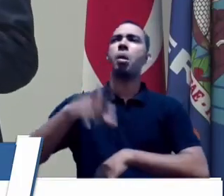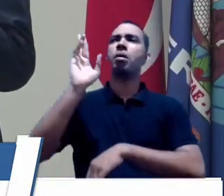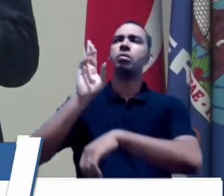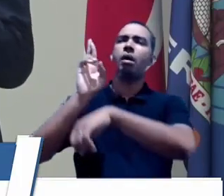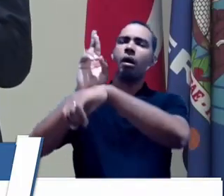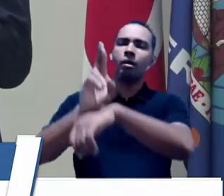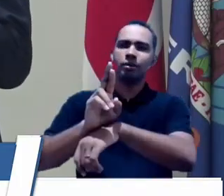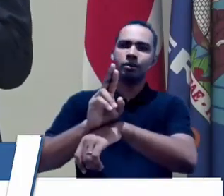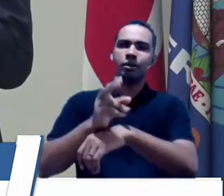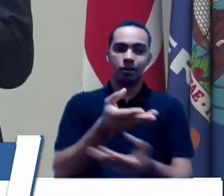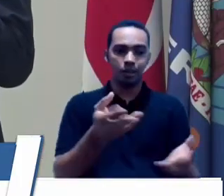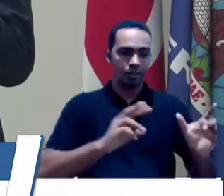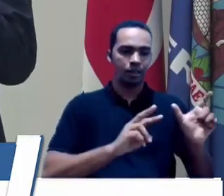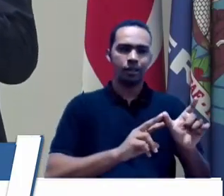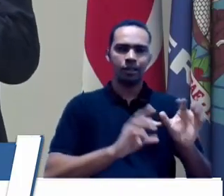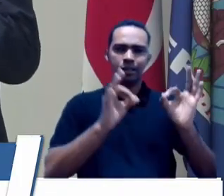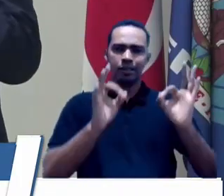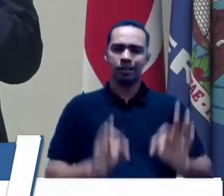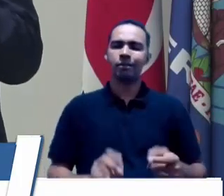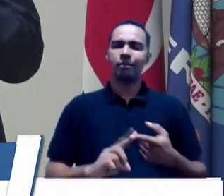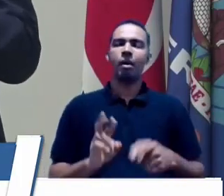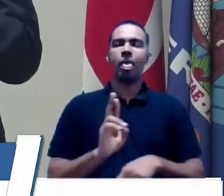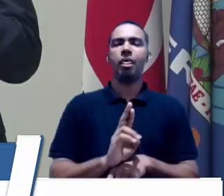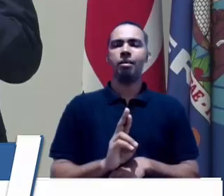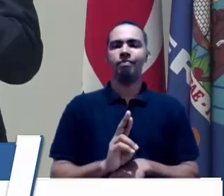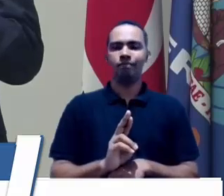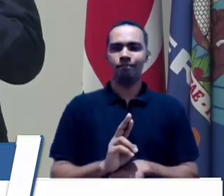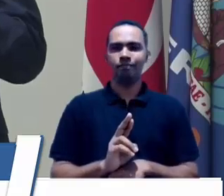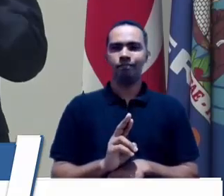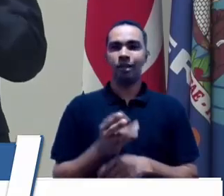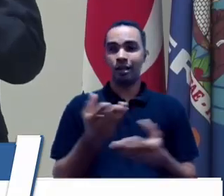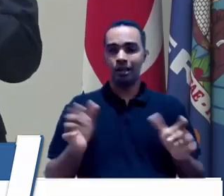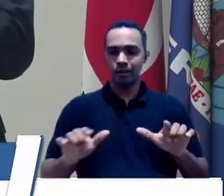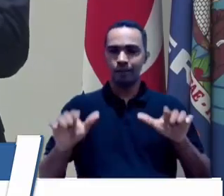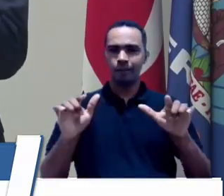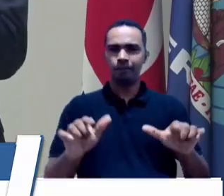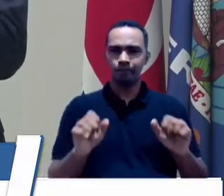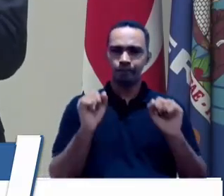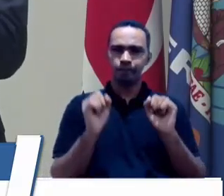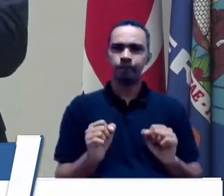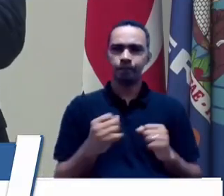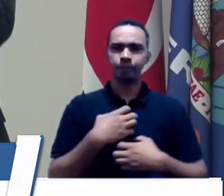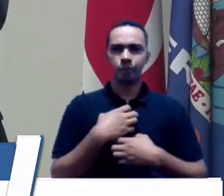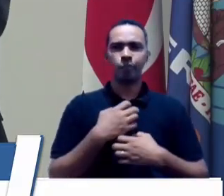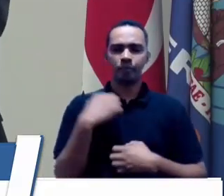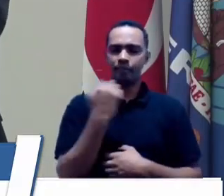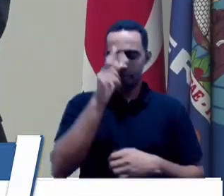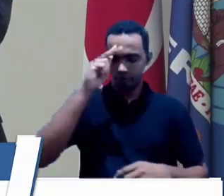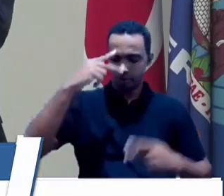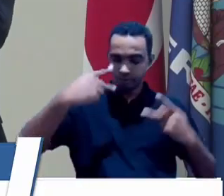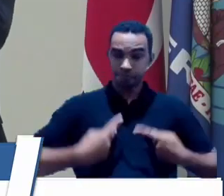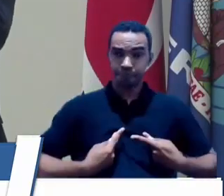casa está bem representada. Que essa moção, então, seja uma forma da gente reconhecer que a